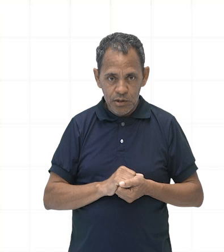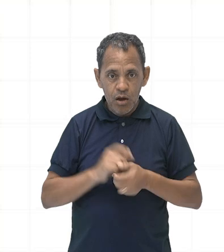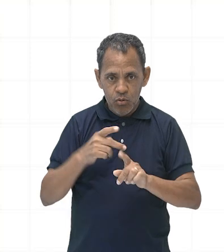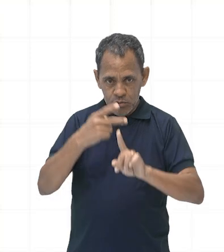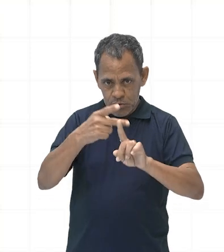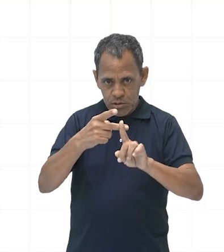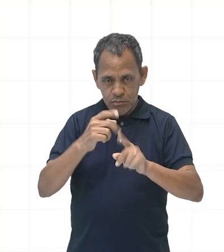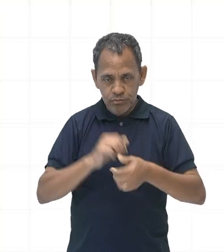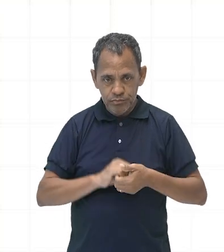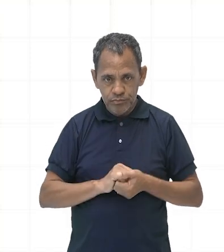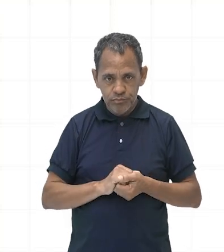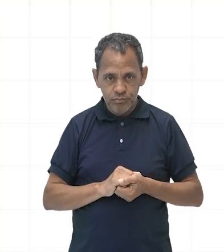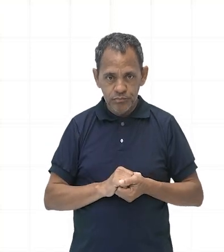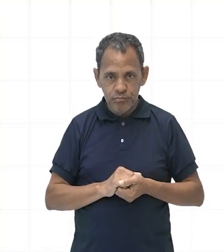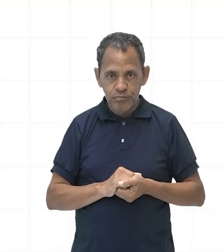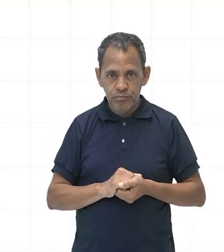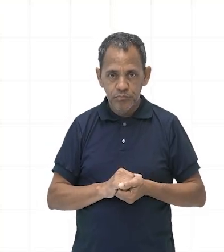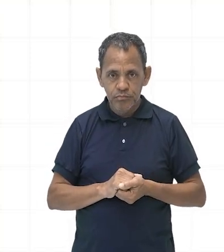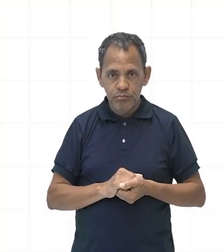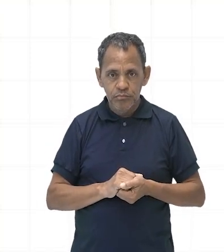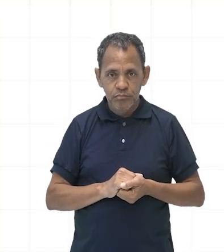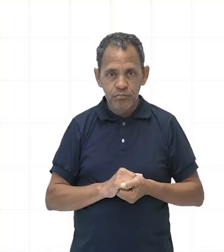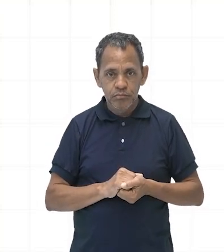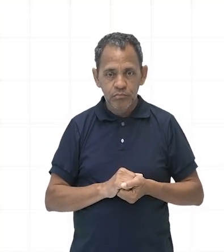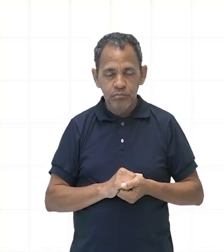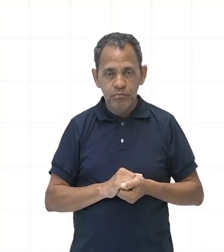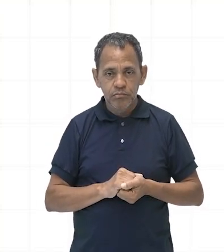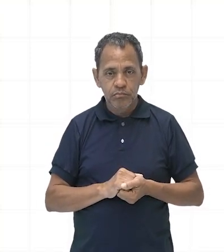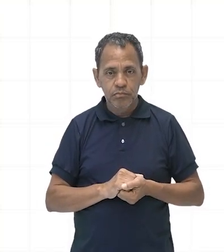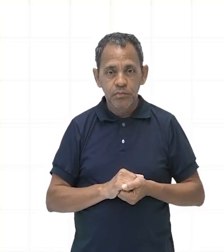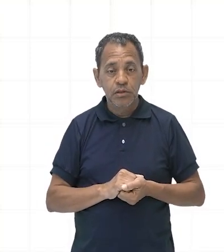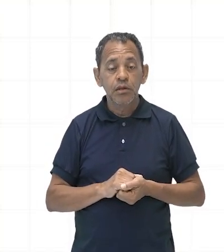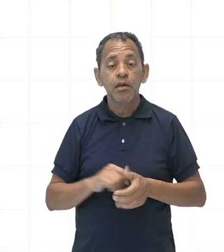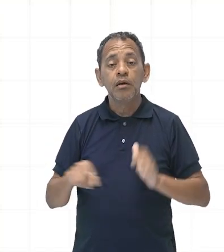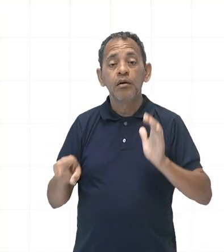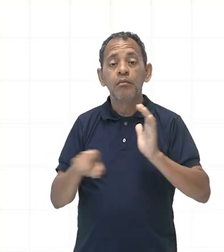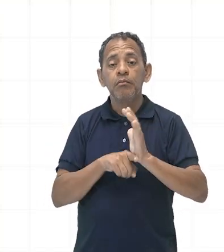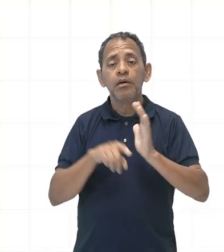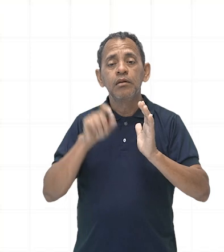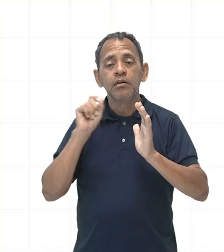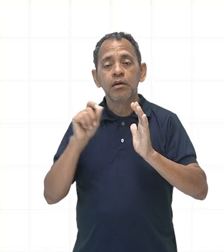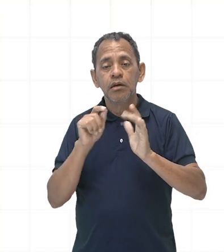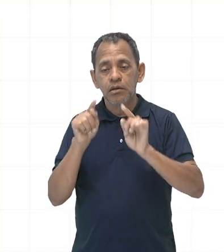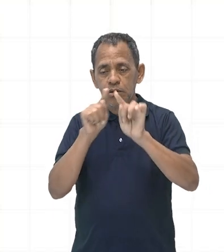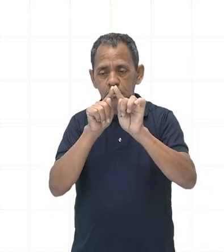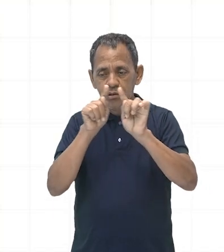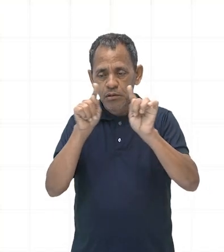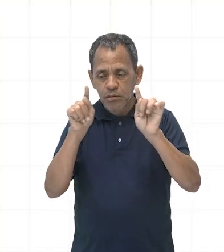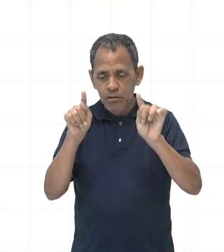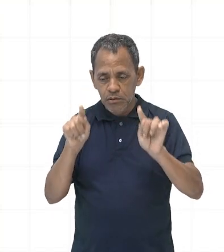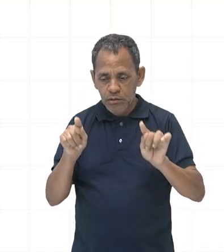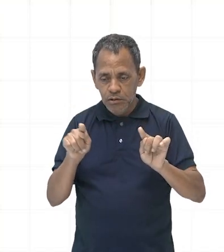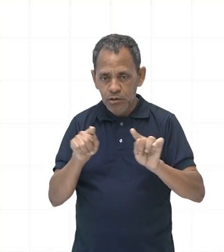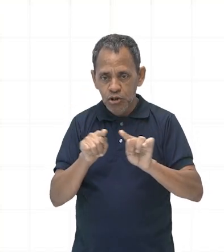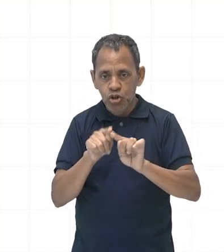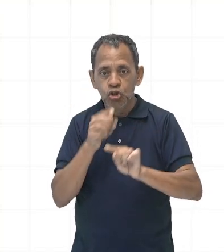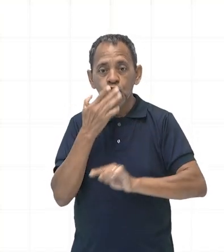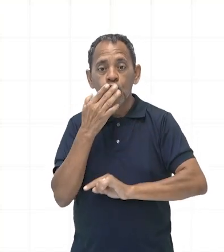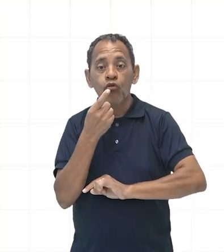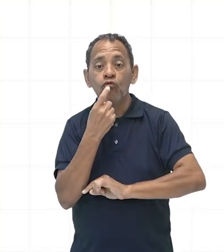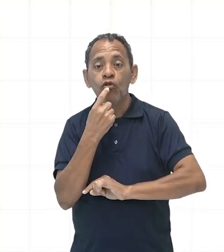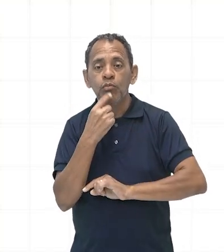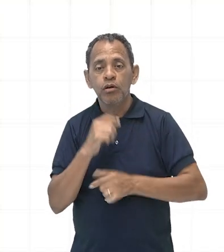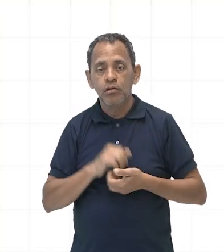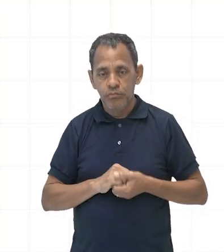quadrado, que é aqui, ó, x ao quadrado, menos esse quadradinho em vermelho, porque eu retirei ele. E quem